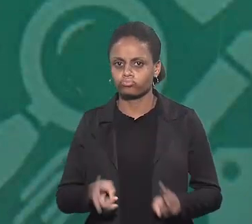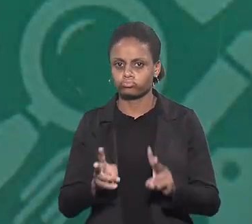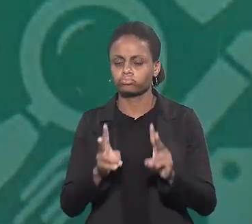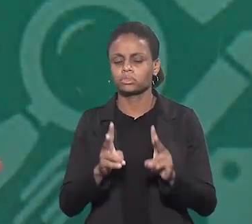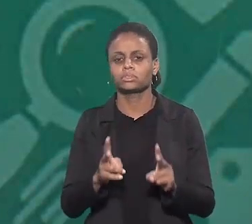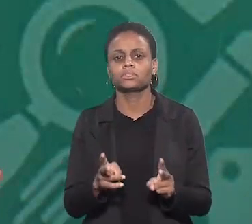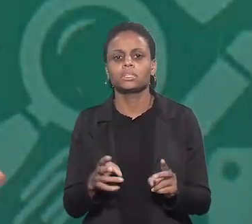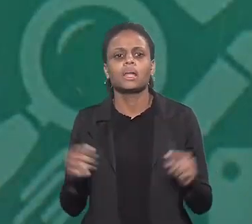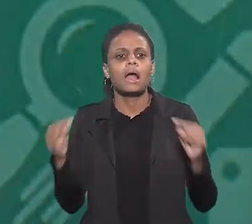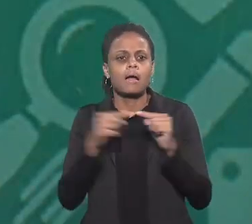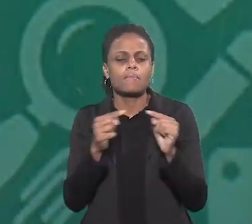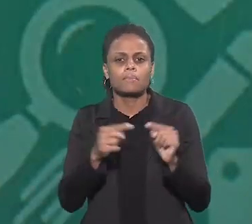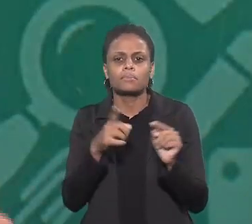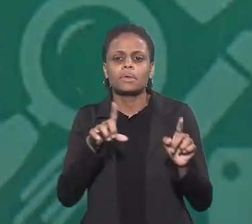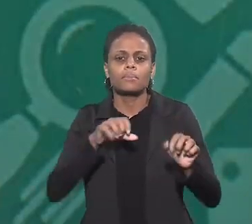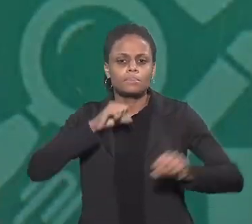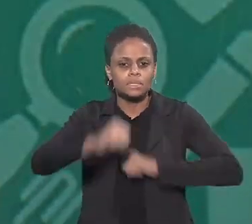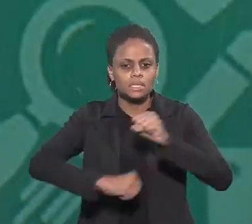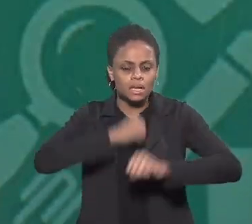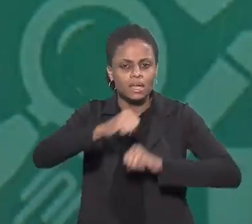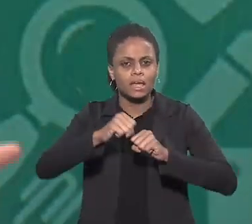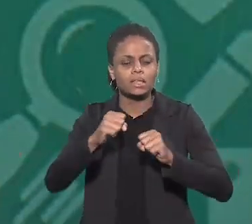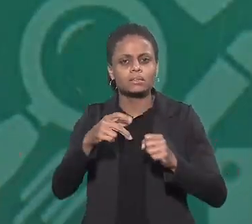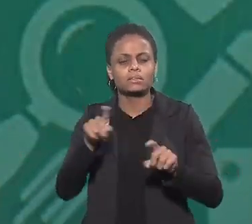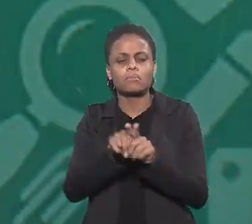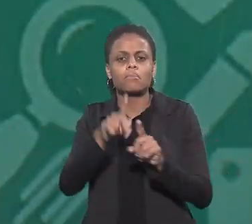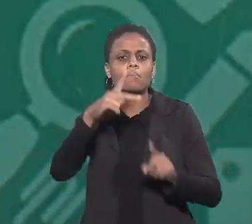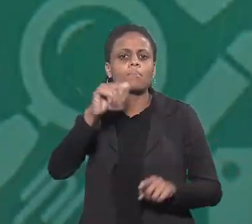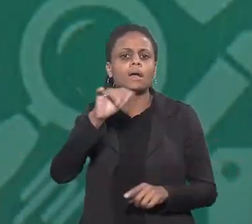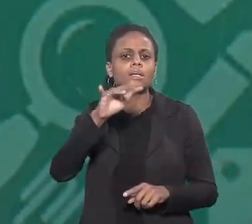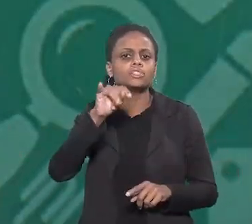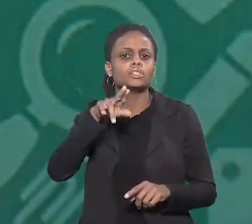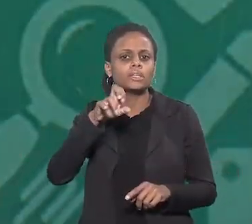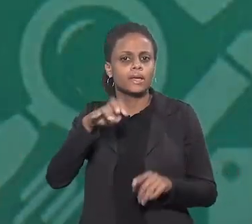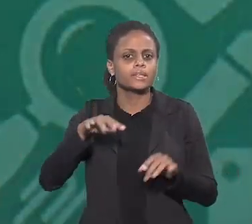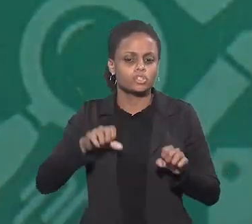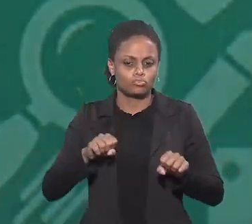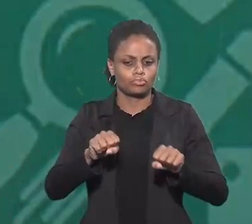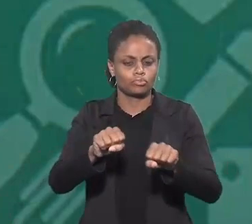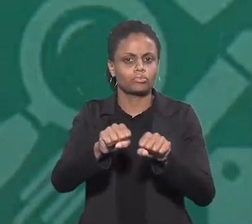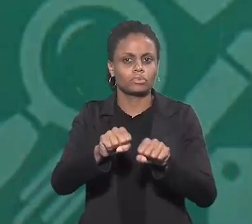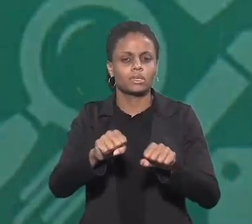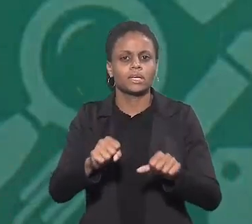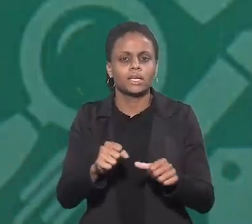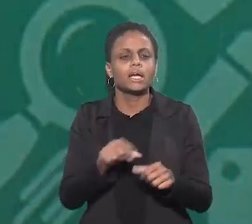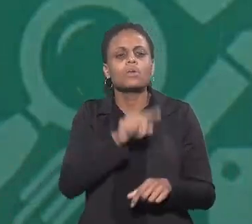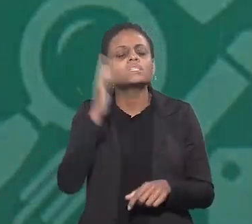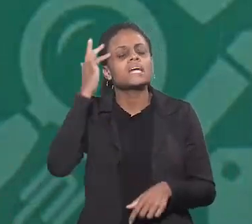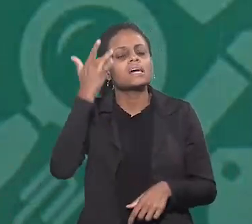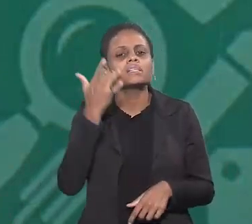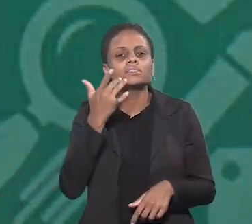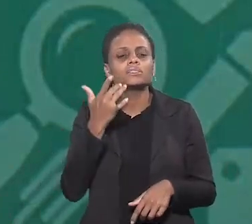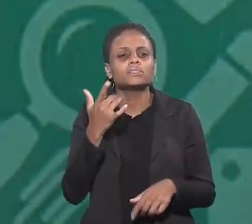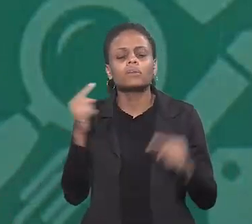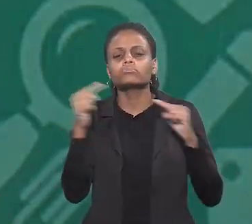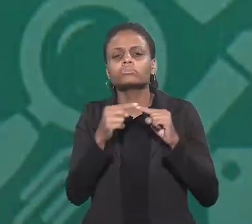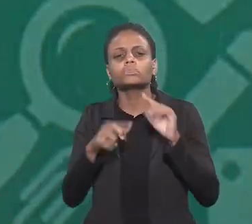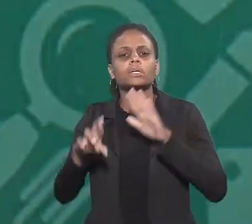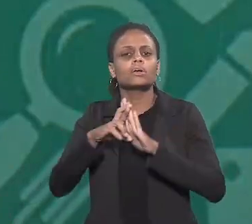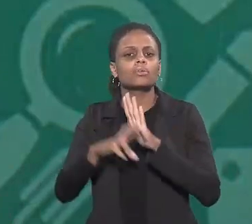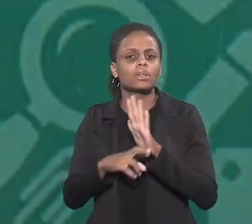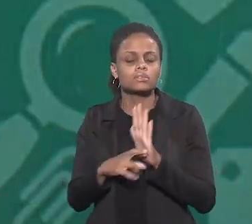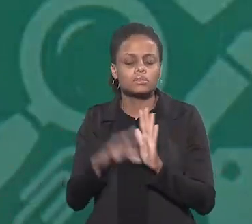do bicicleta, acho que patinete também agora, né? Com a nova entrada dos patinetes. O que você acha em relação a